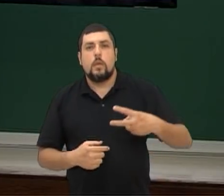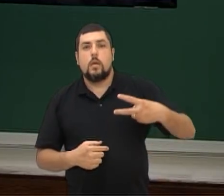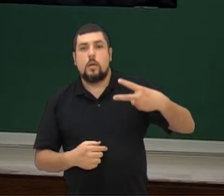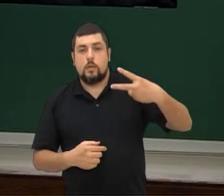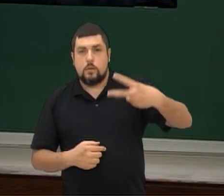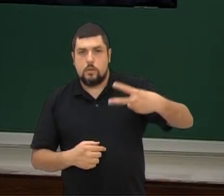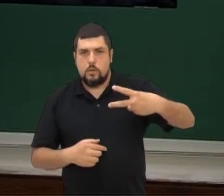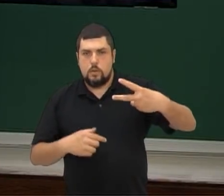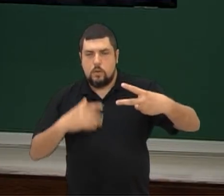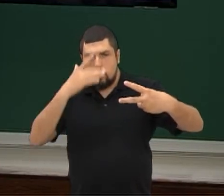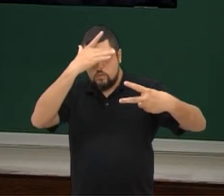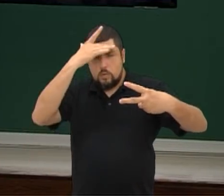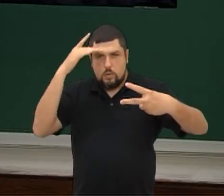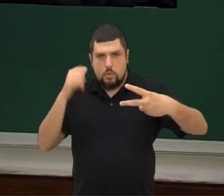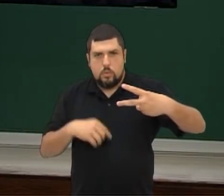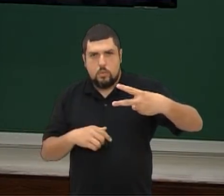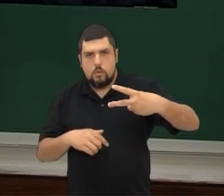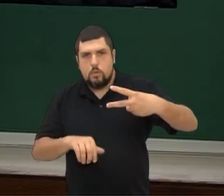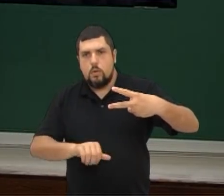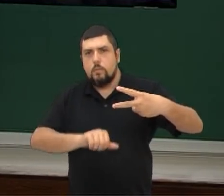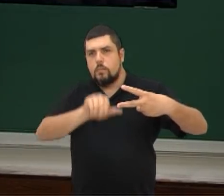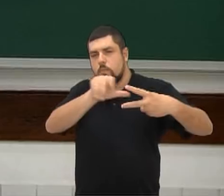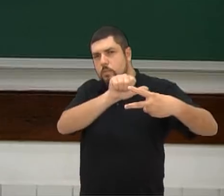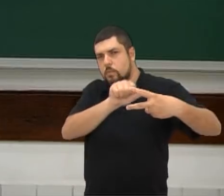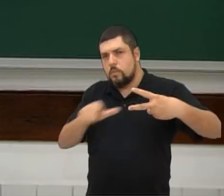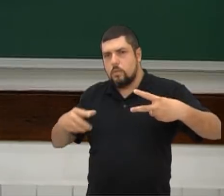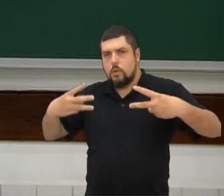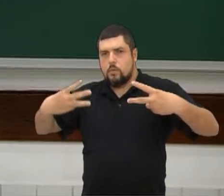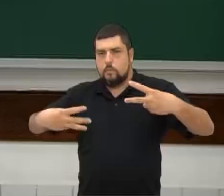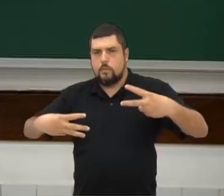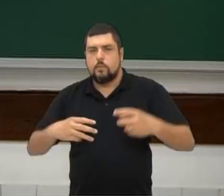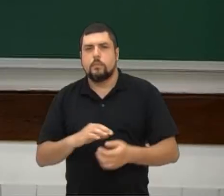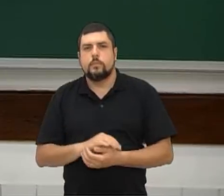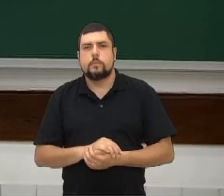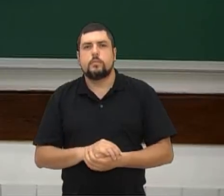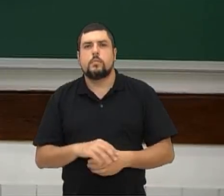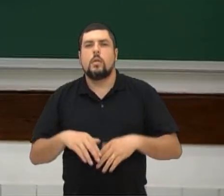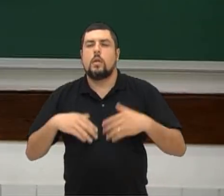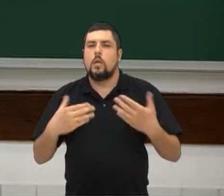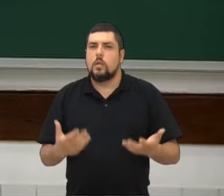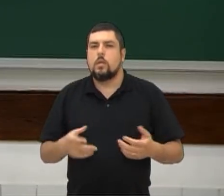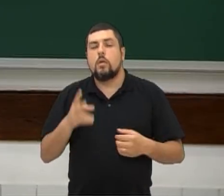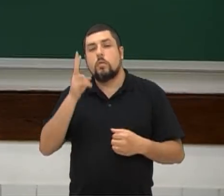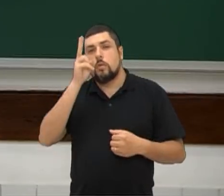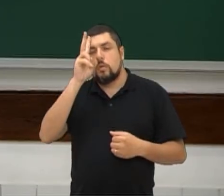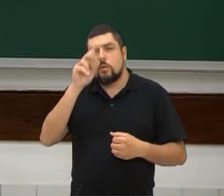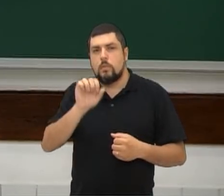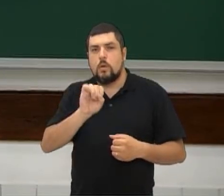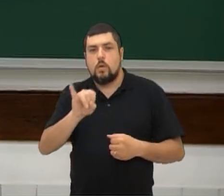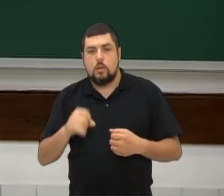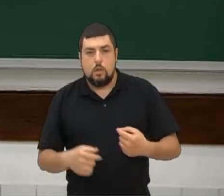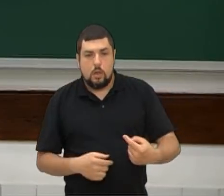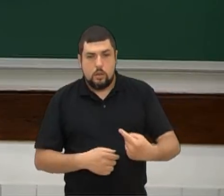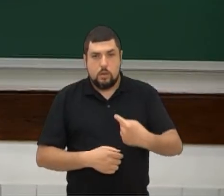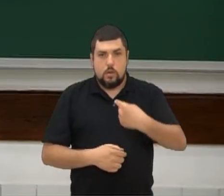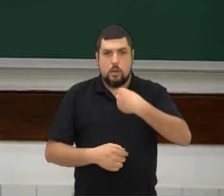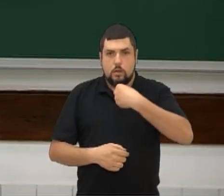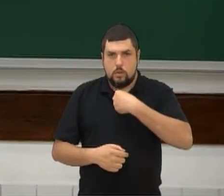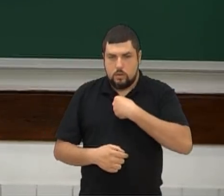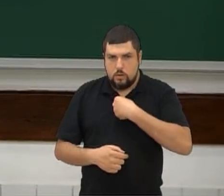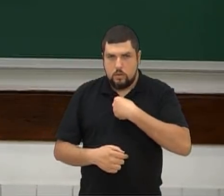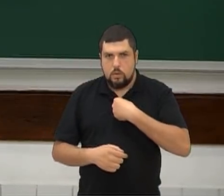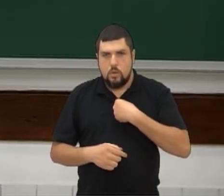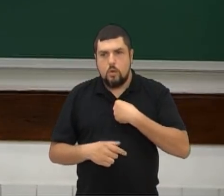pessoa prevalece a terceira. Então, a gente vai lembrar assim, se eu vou utilizar o eu e